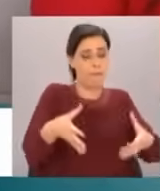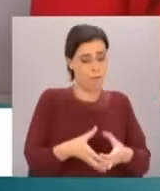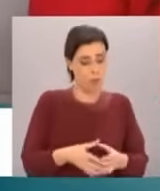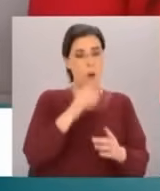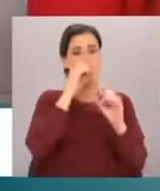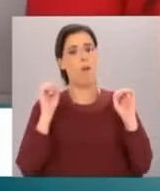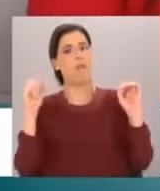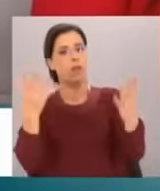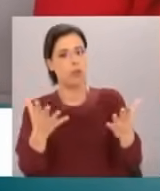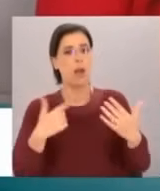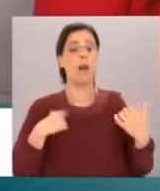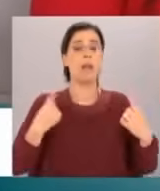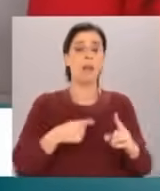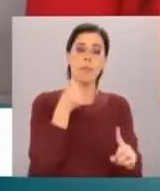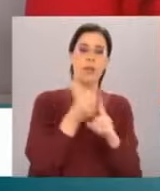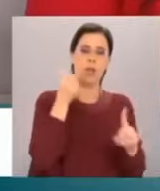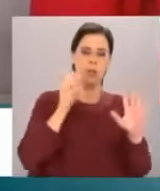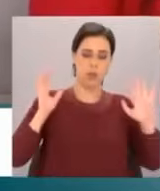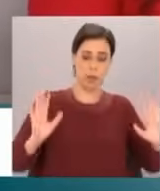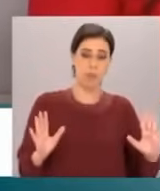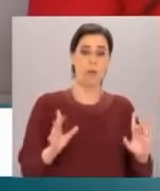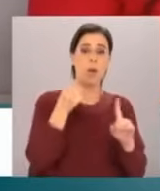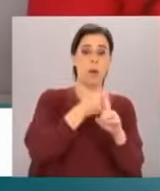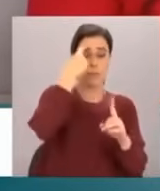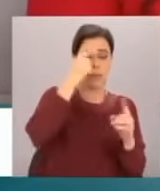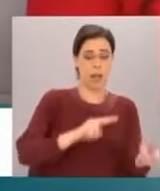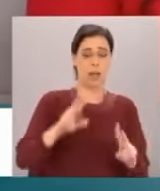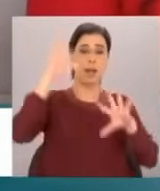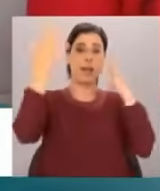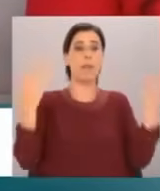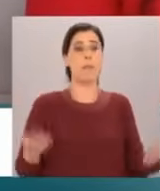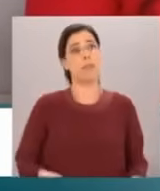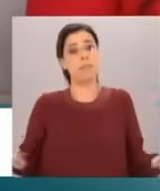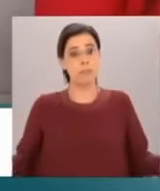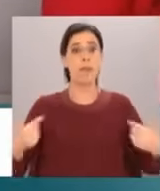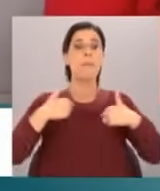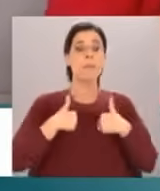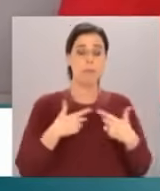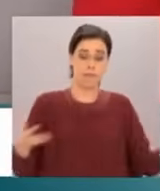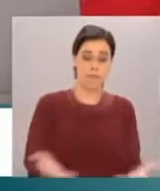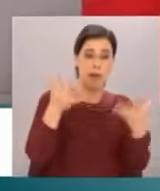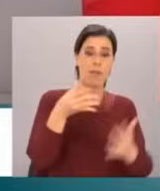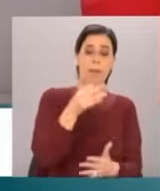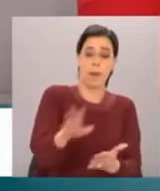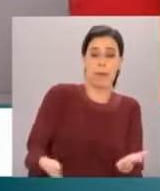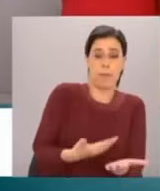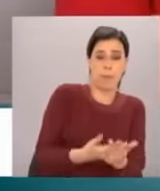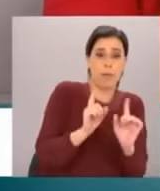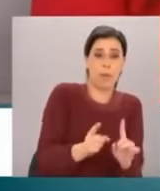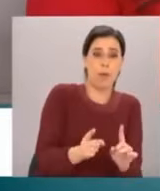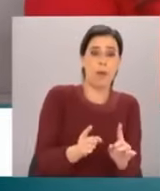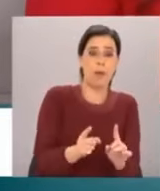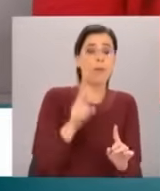Ou Florestal que nós temos um grande desafio entre mãos que é combater as alterações climáticas E para isso temos que incentivar iocamper pois sem isso